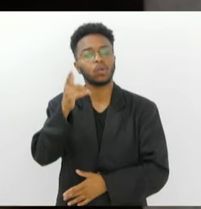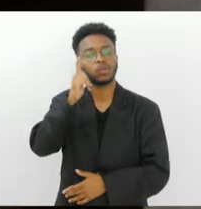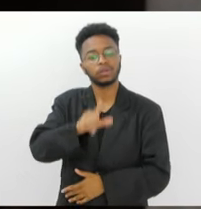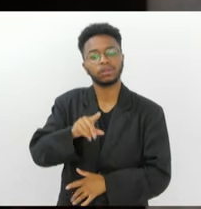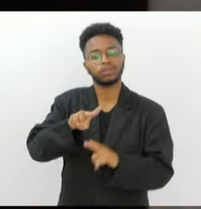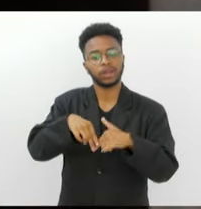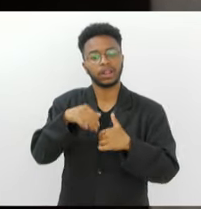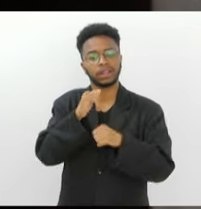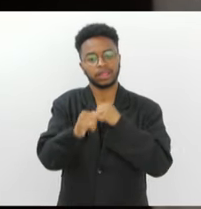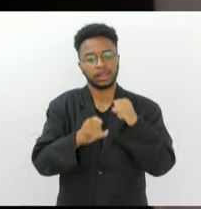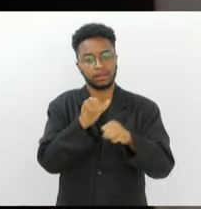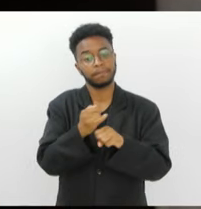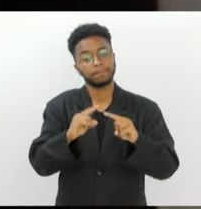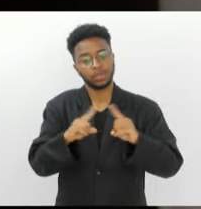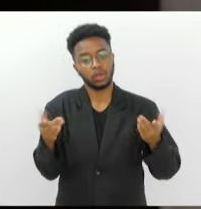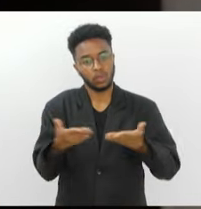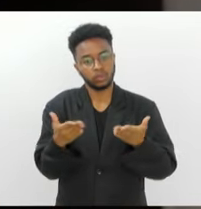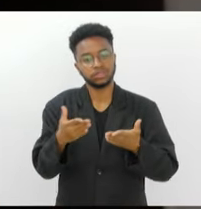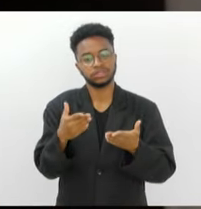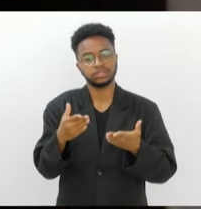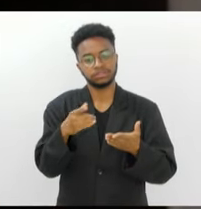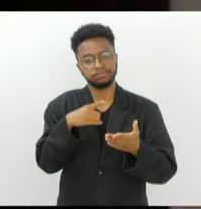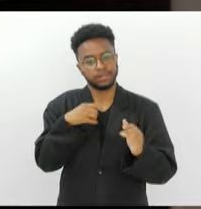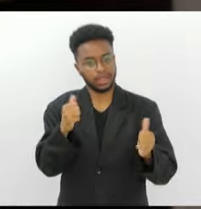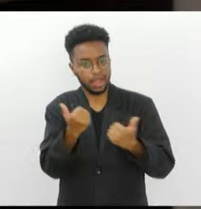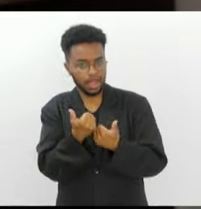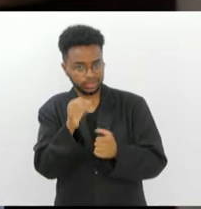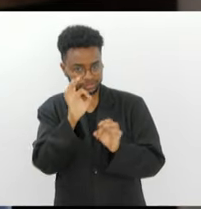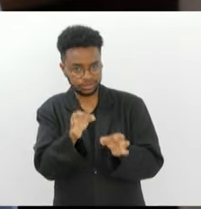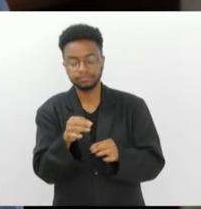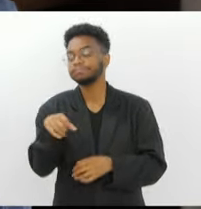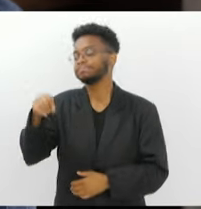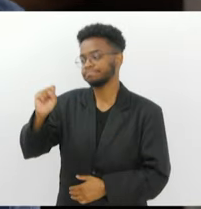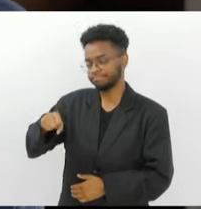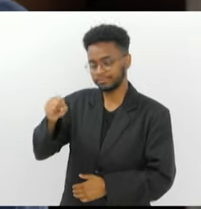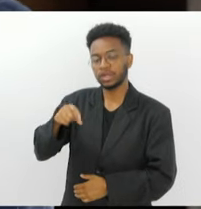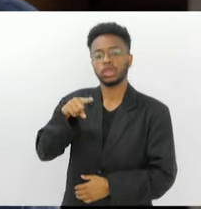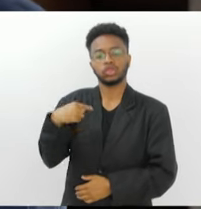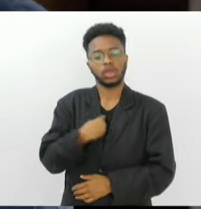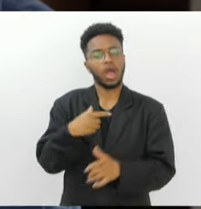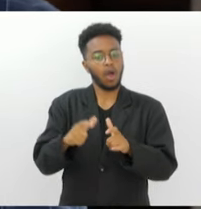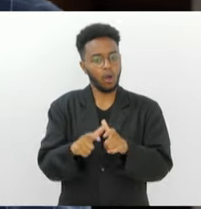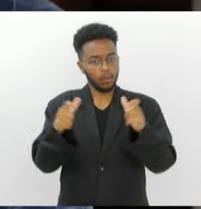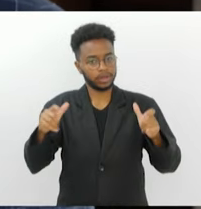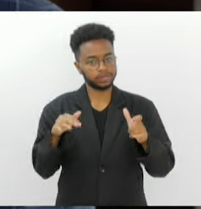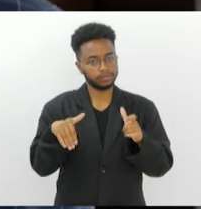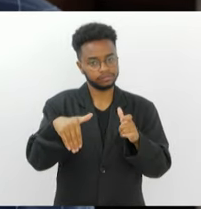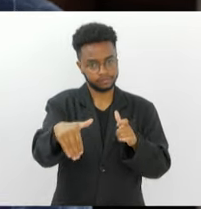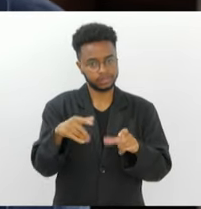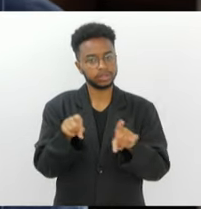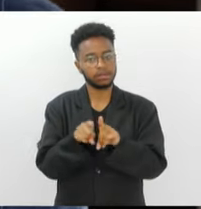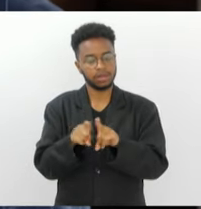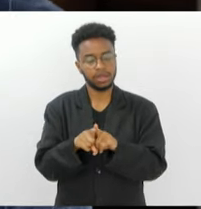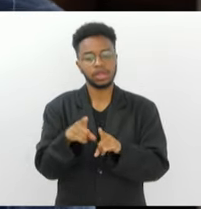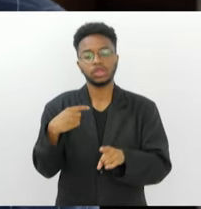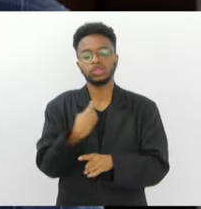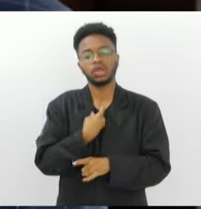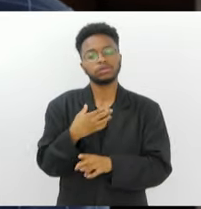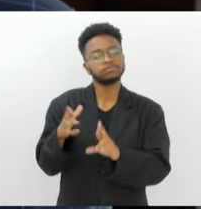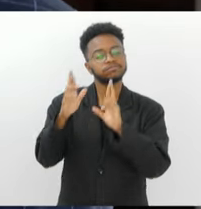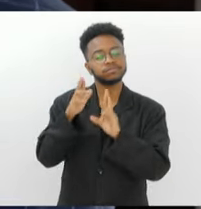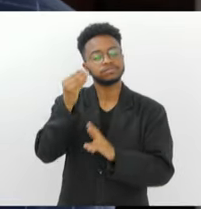internet. Hoje é uma aliada essa era digital. Ah, sem sombra de dúvidas. E a gente vai ampliar muito isso. Nós estamos em expectativa